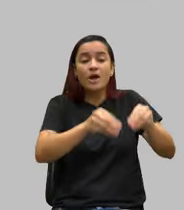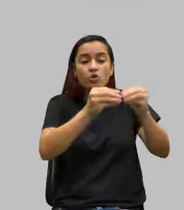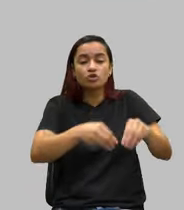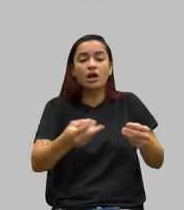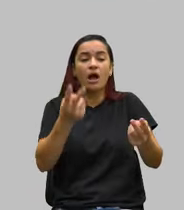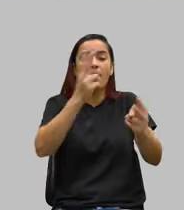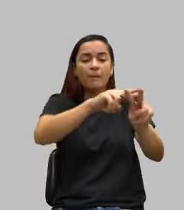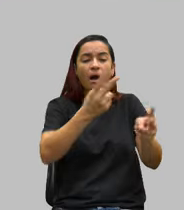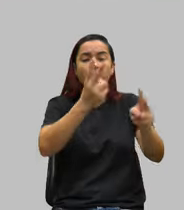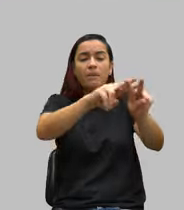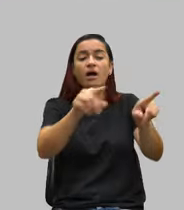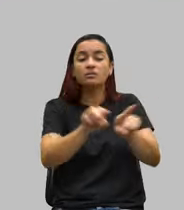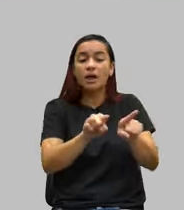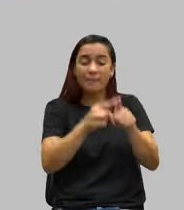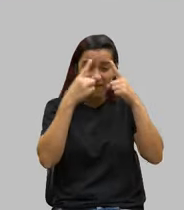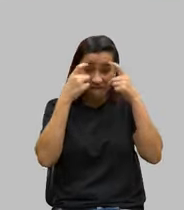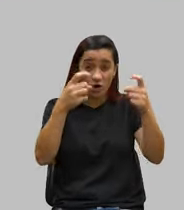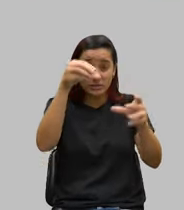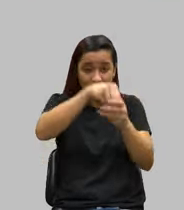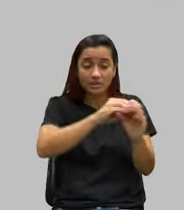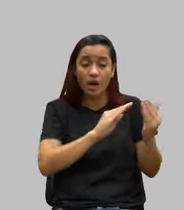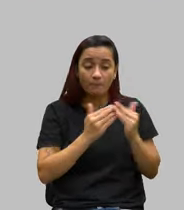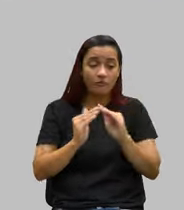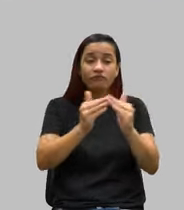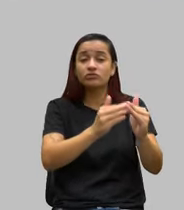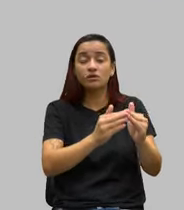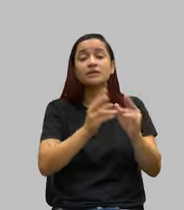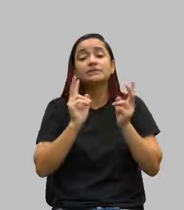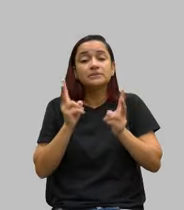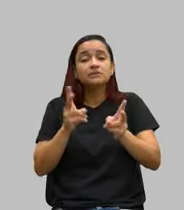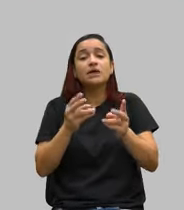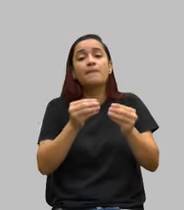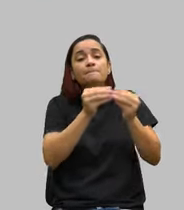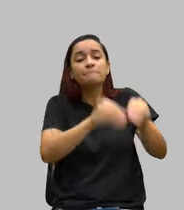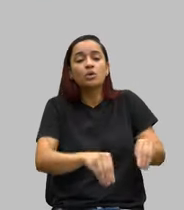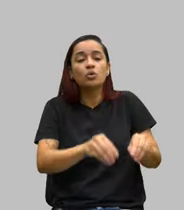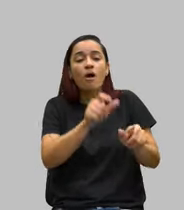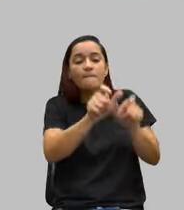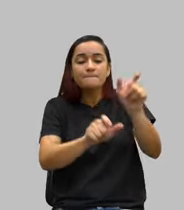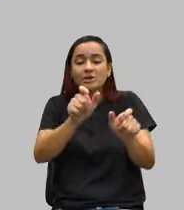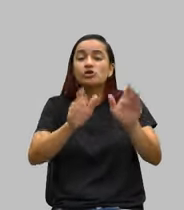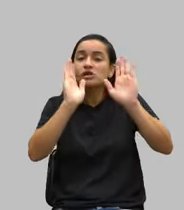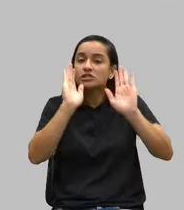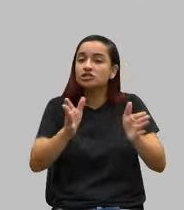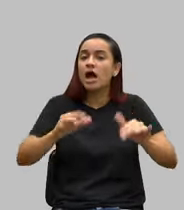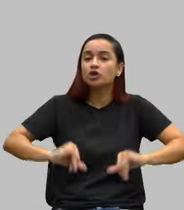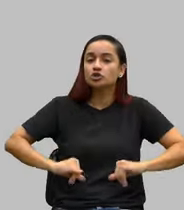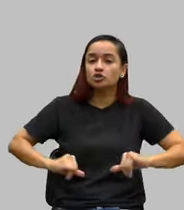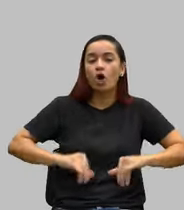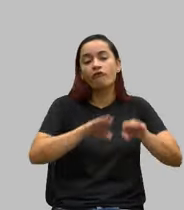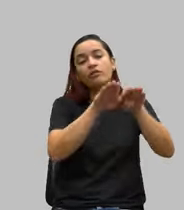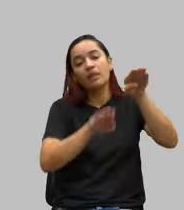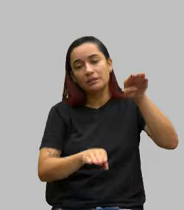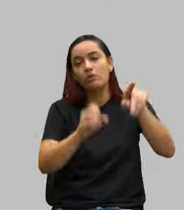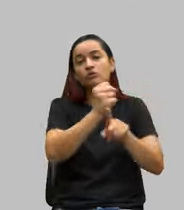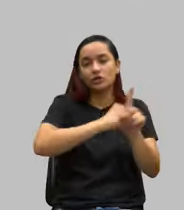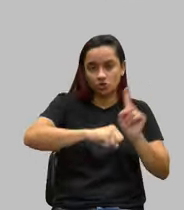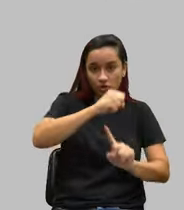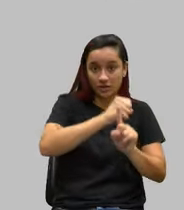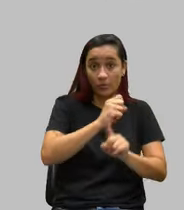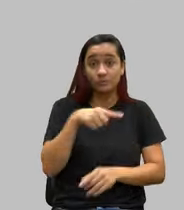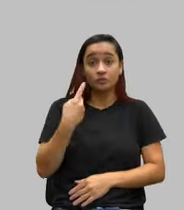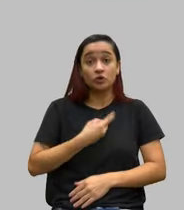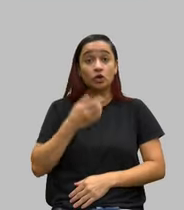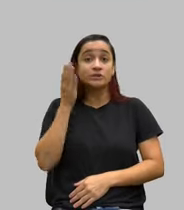nas periferias afetando desproporcionalmente aqueles que já enfrentam enorme desigualdades sociais sabemos que essa